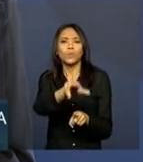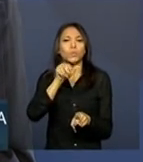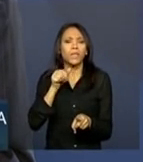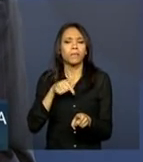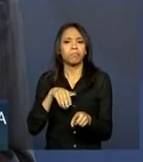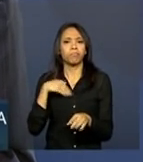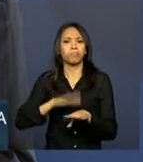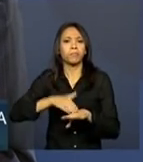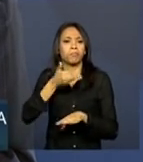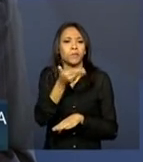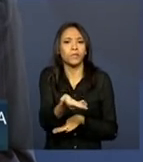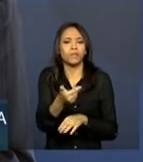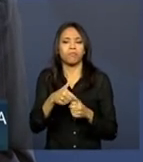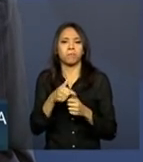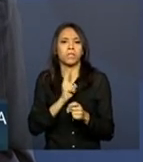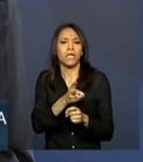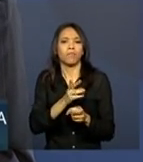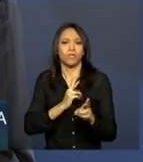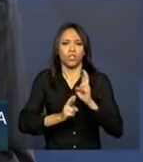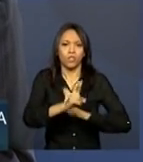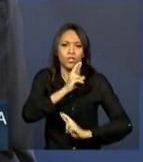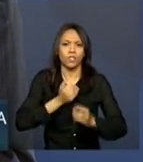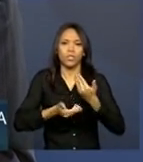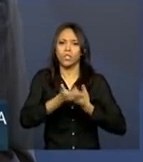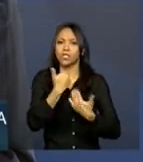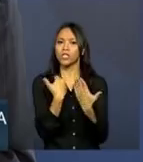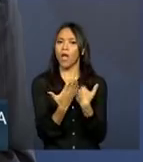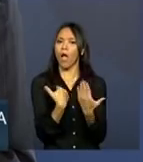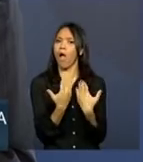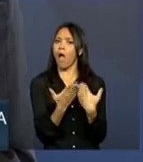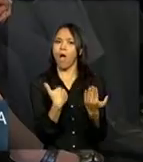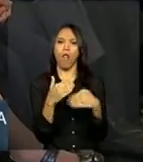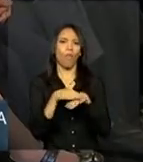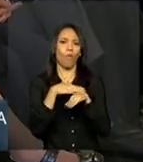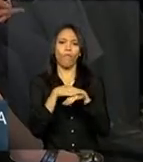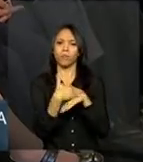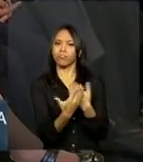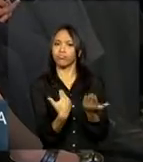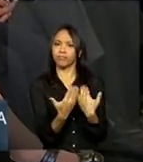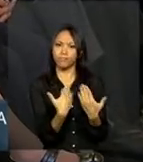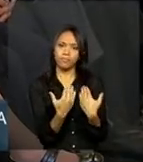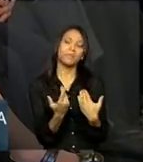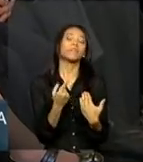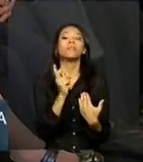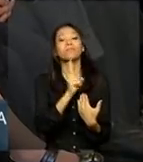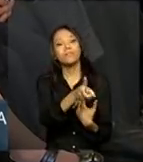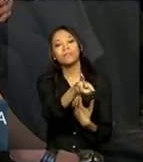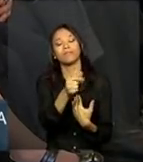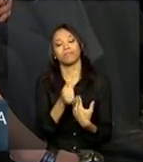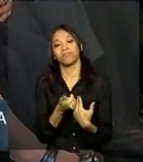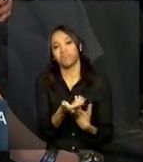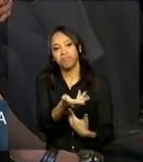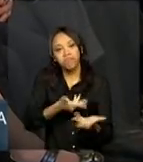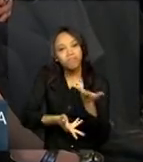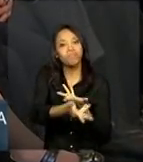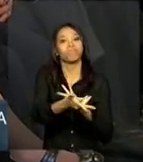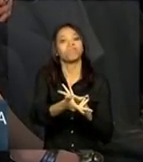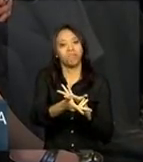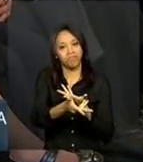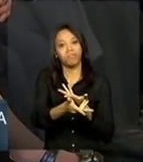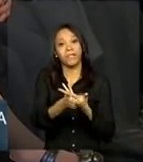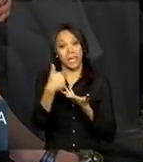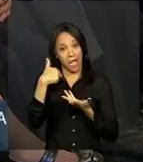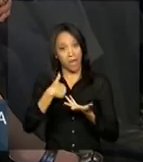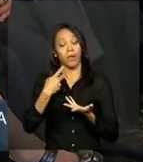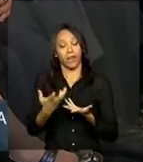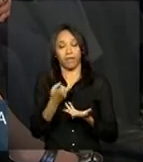haver um diálogo respeitoso e um relacionamento institucional entre entes do estado brasileiro e isto né Eu